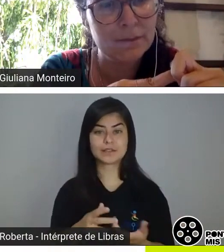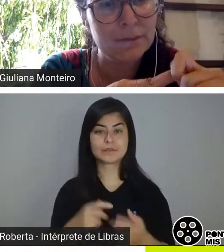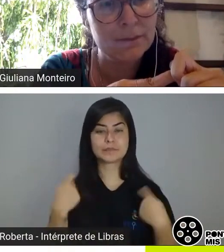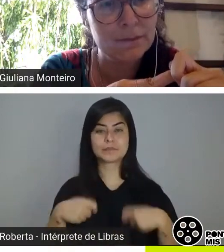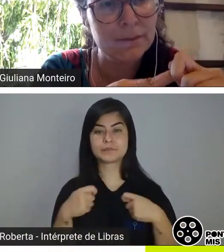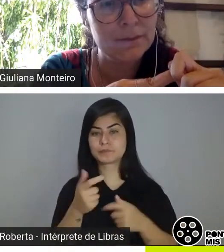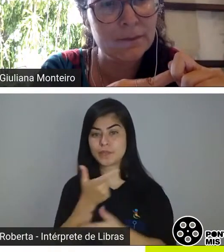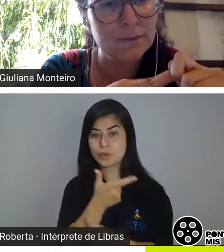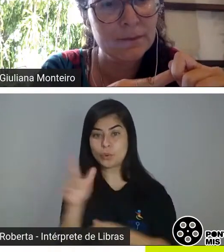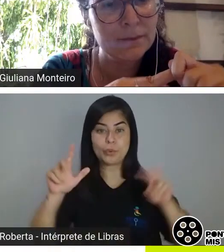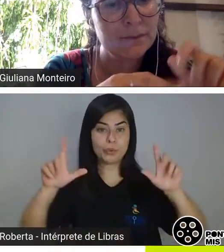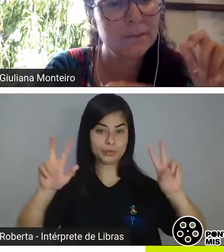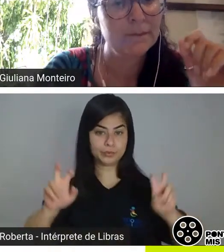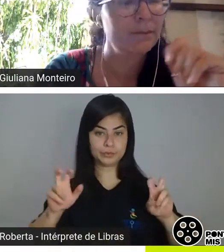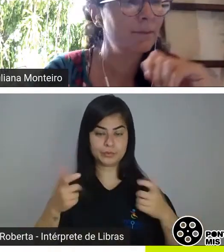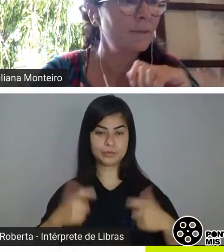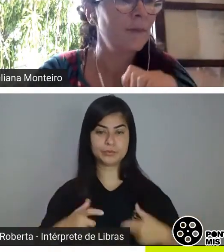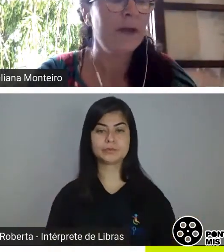lugar.